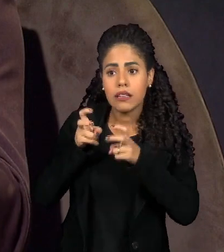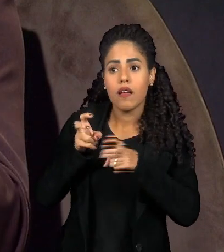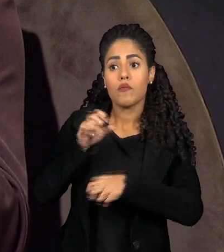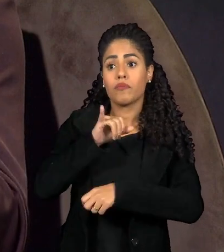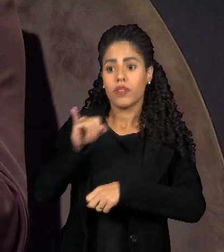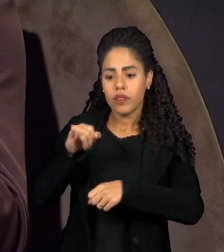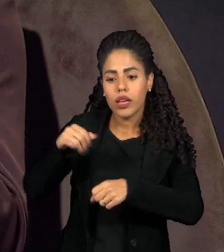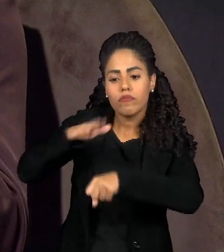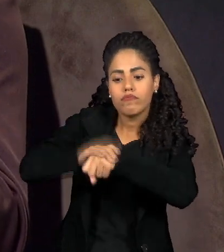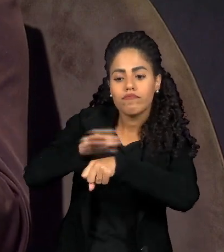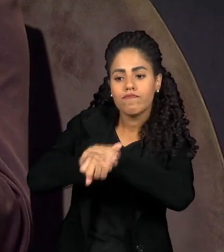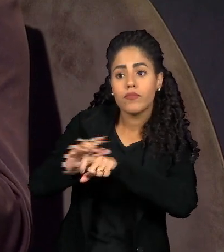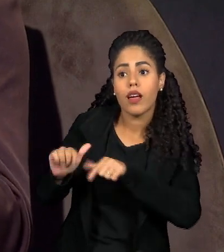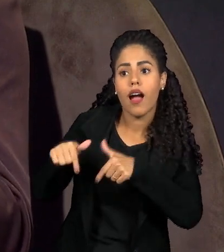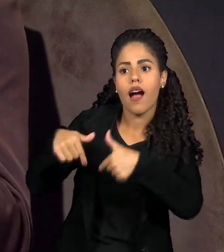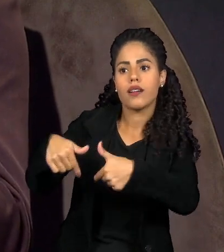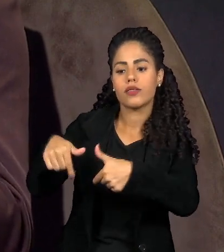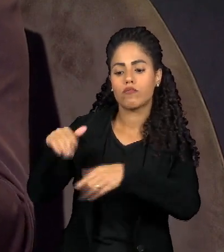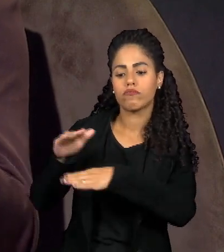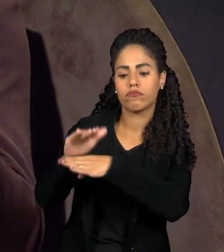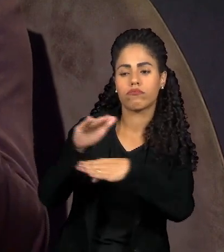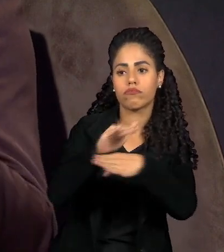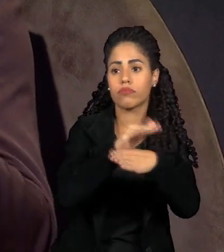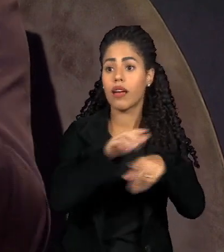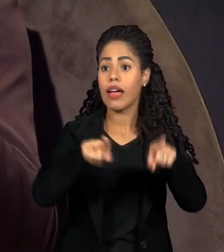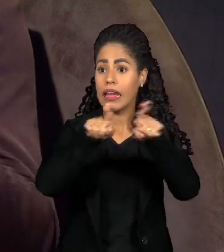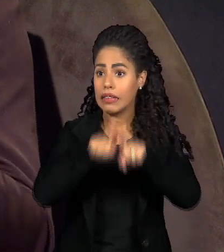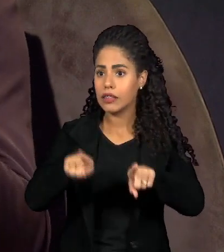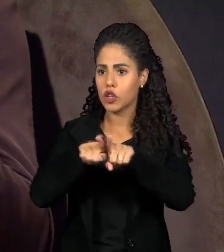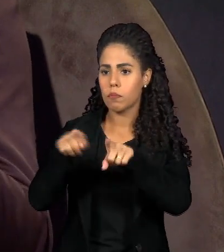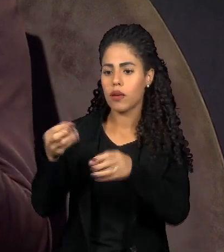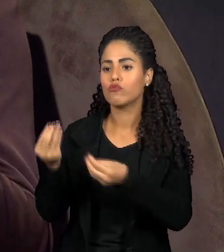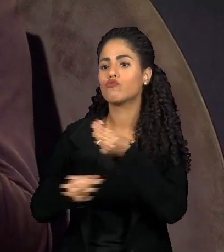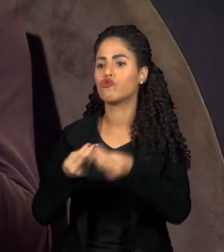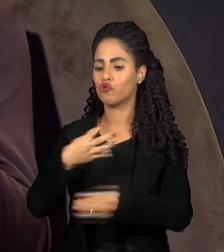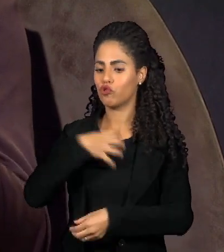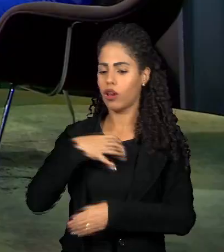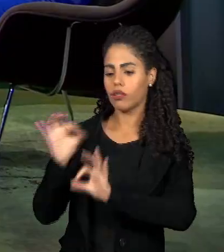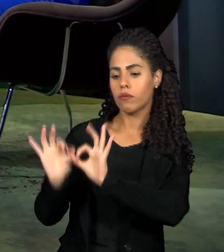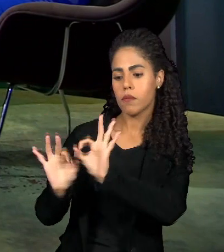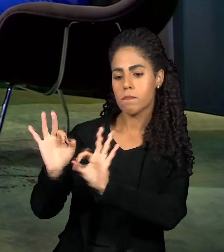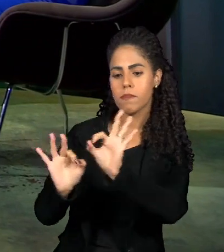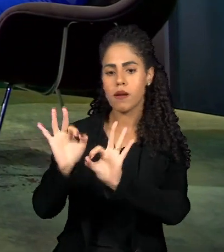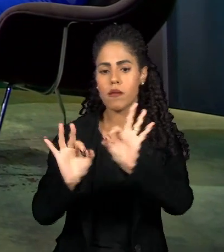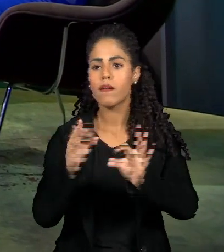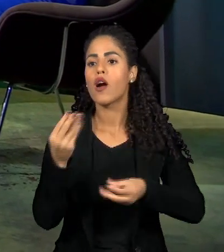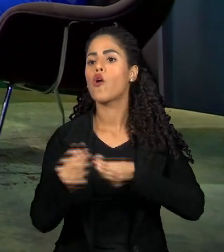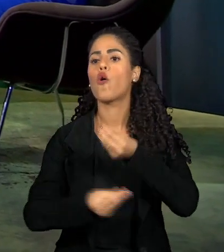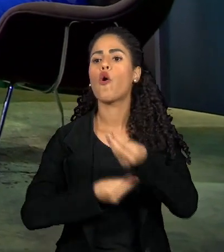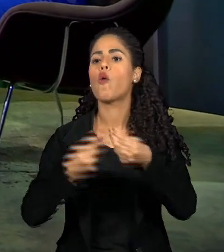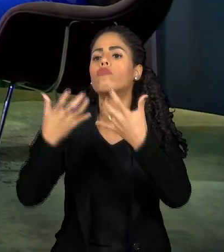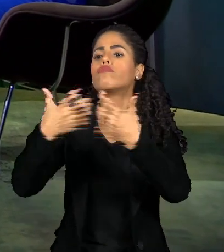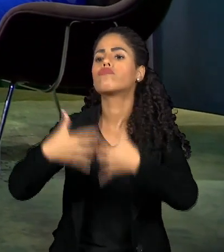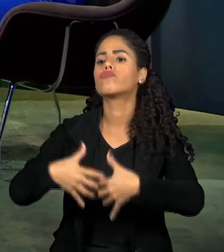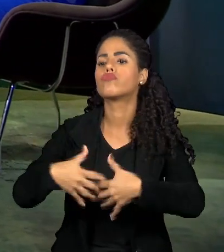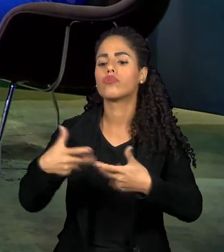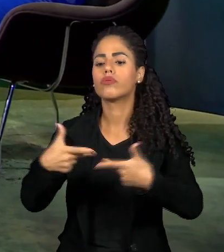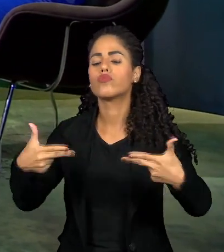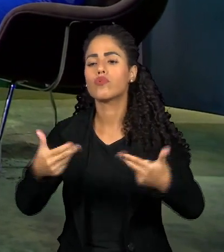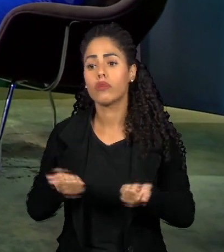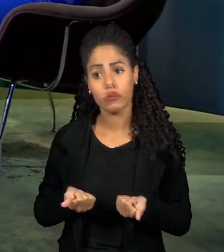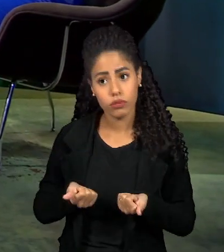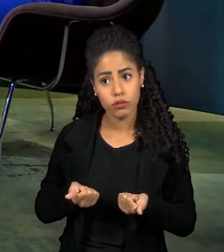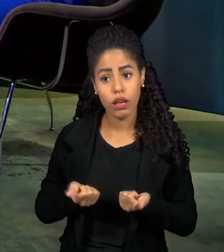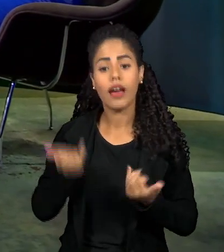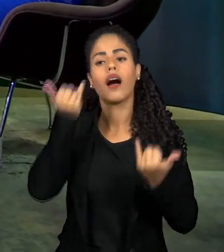políticas públicas, a gente falar sobre a estrutura, mudar a estrutura realmente de como funcionam as coisas, esses dados